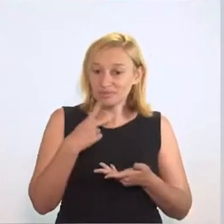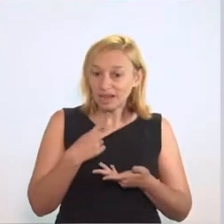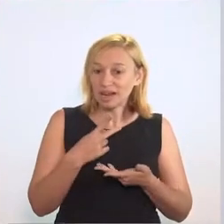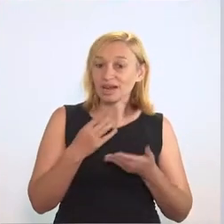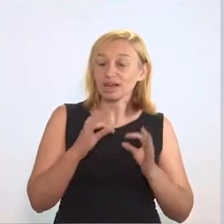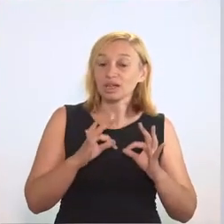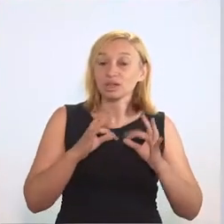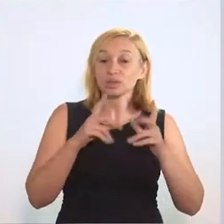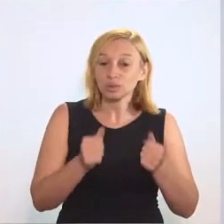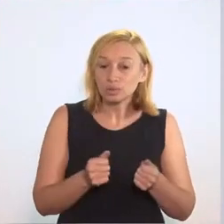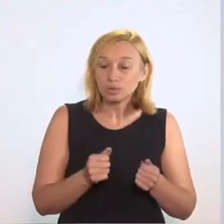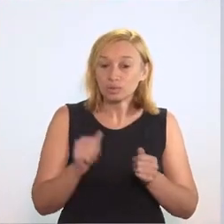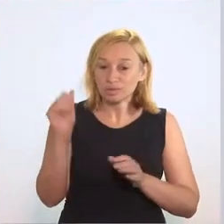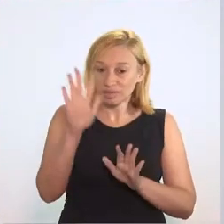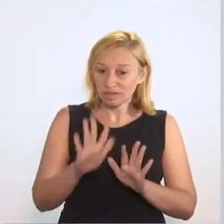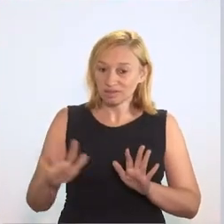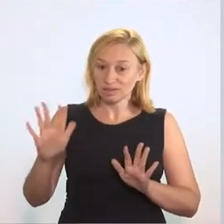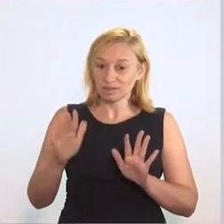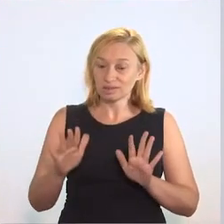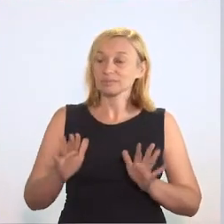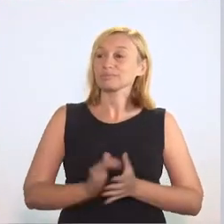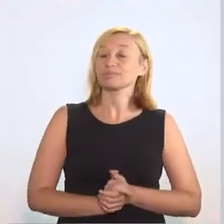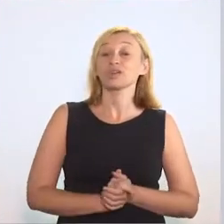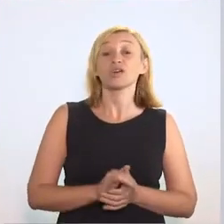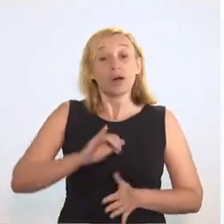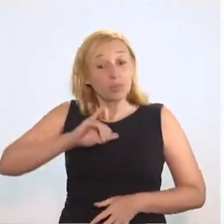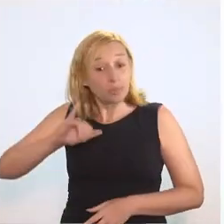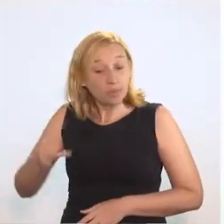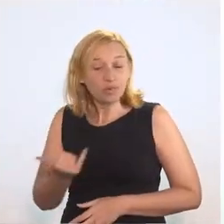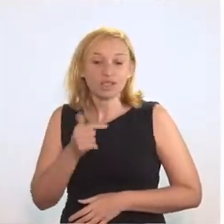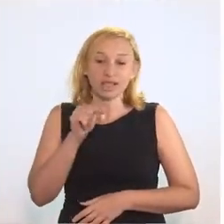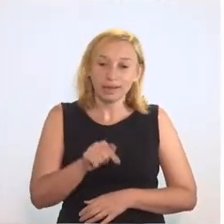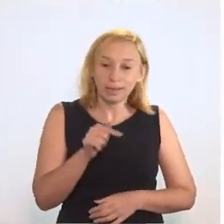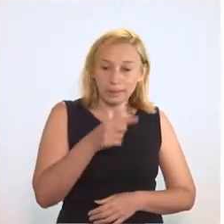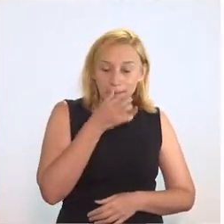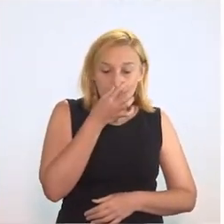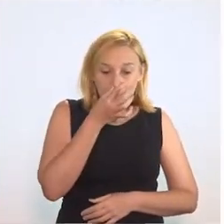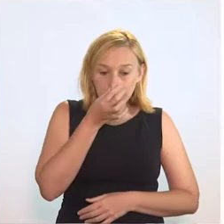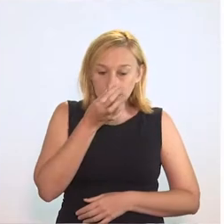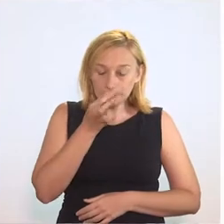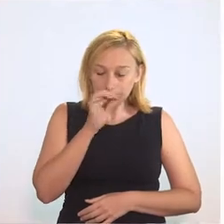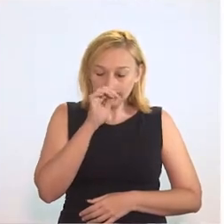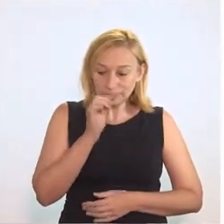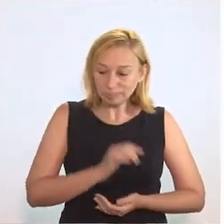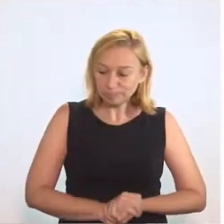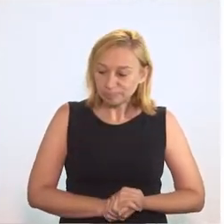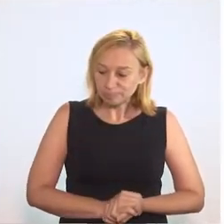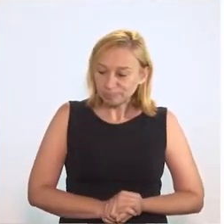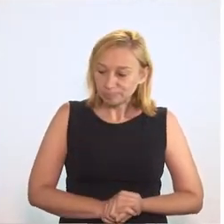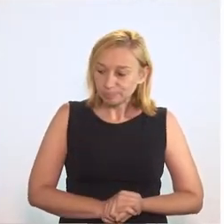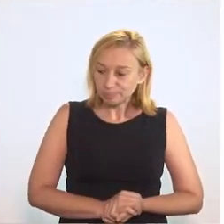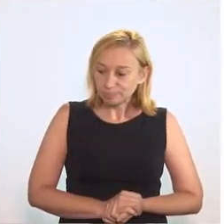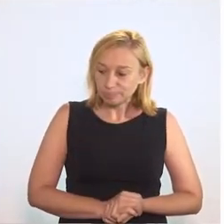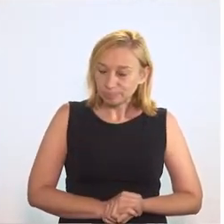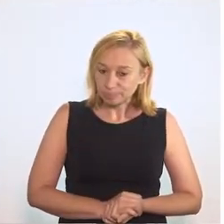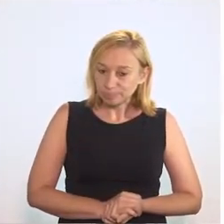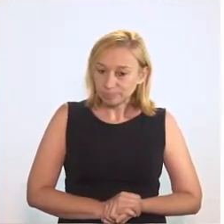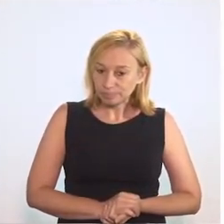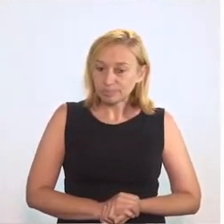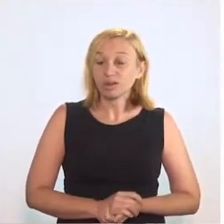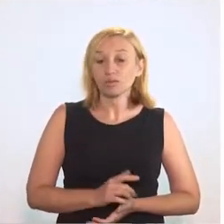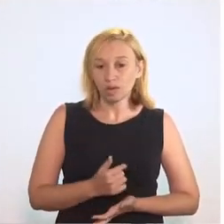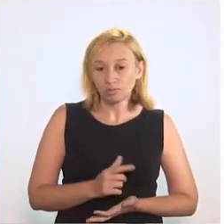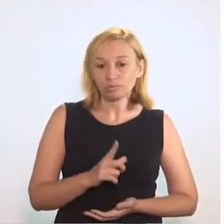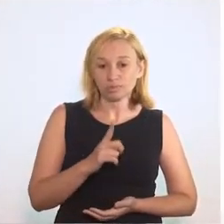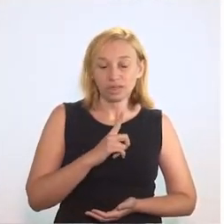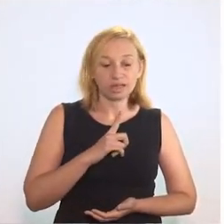para deixar o conteúdo bem rico para quem está ouvindo a gente. Eu vou aproveitar que para entrar nessa conversa. Eu tenho uma dor minha